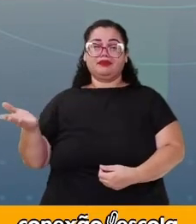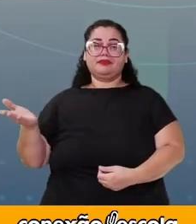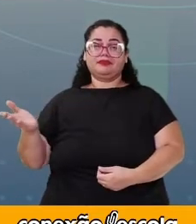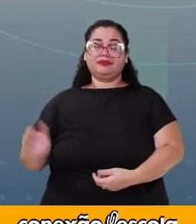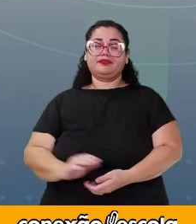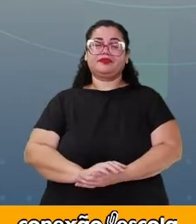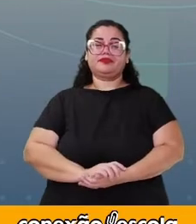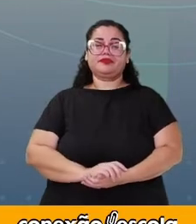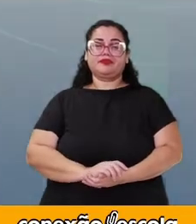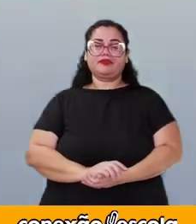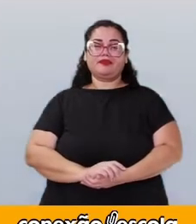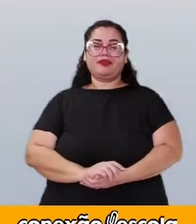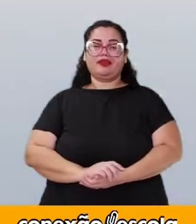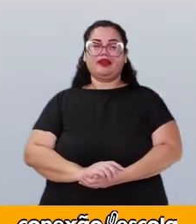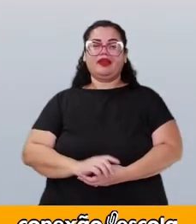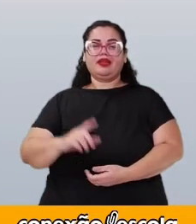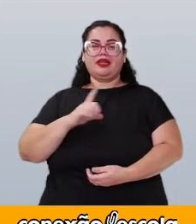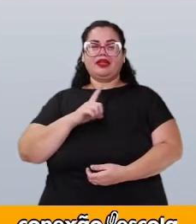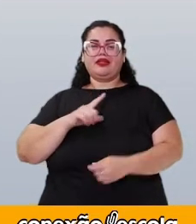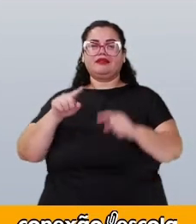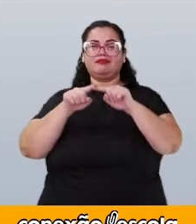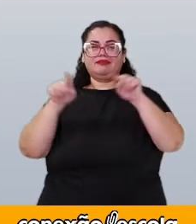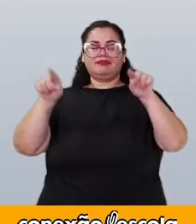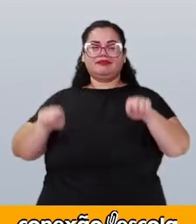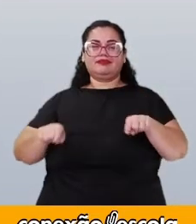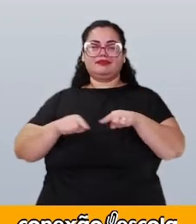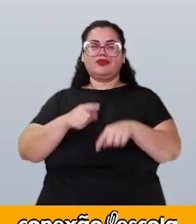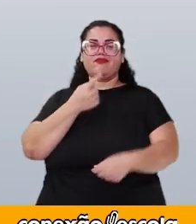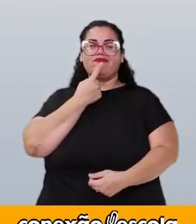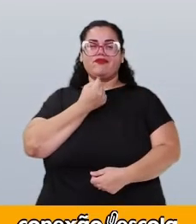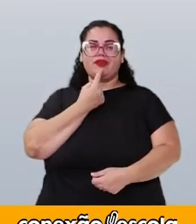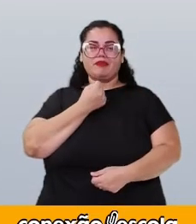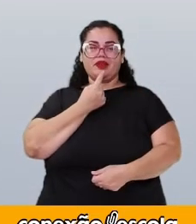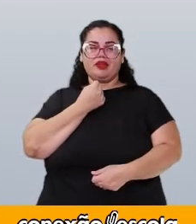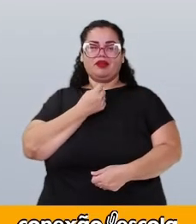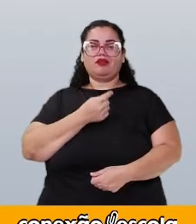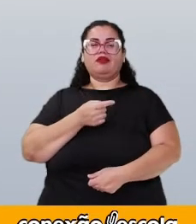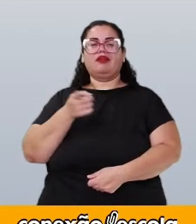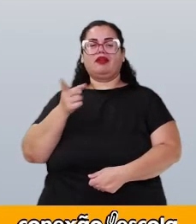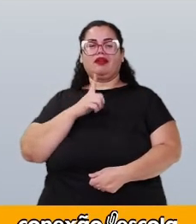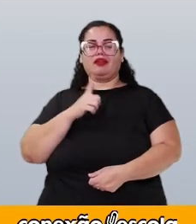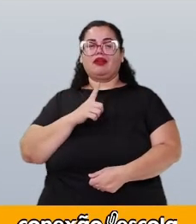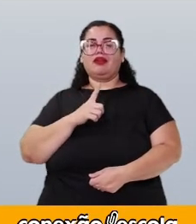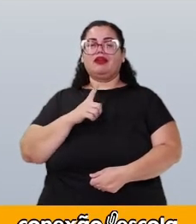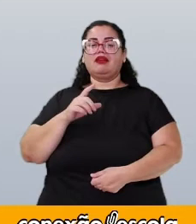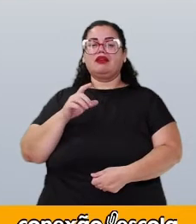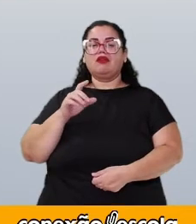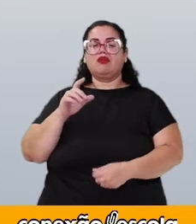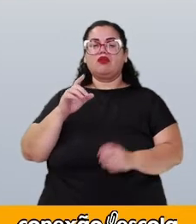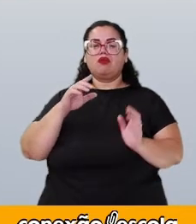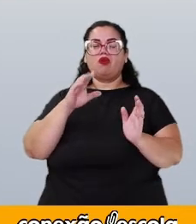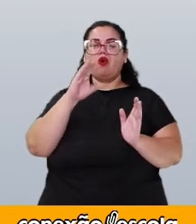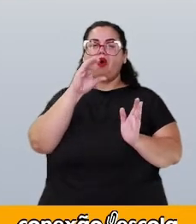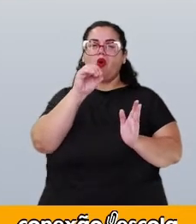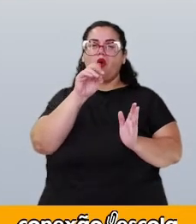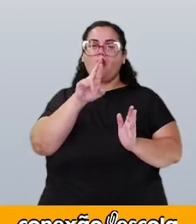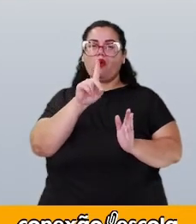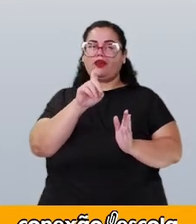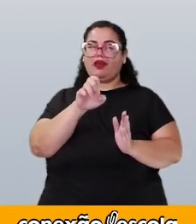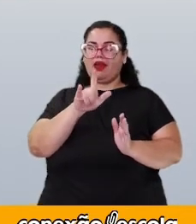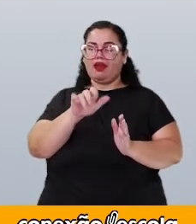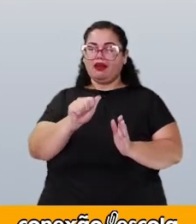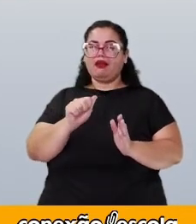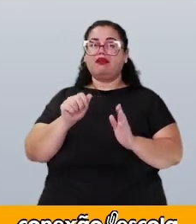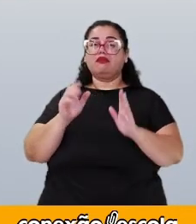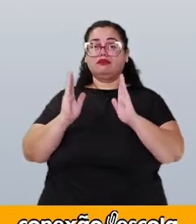tela, dentro desse quadradinho vermelho, eu tenho aí Cordélia, que é o nome da personagem,